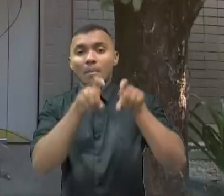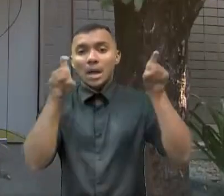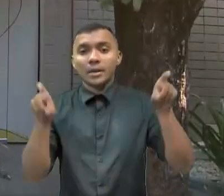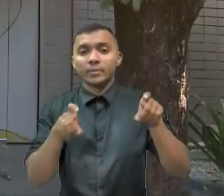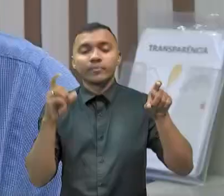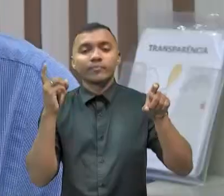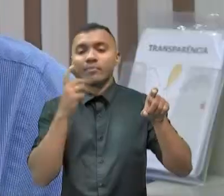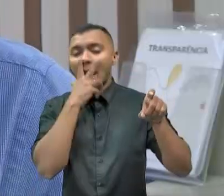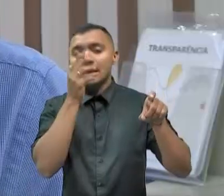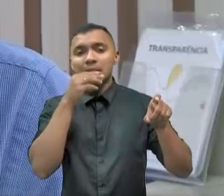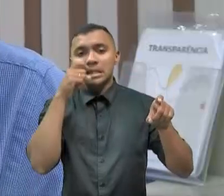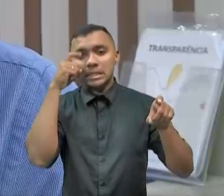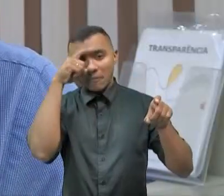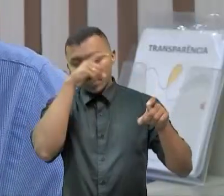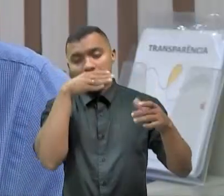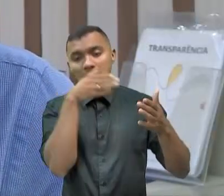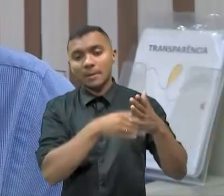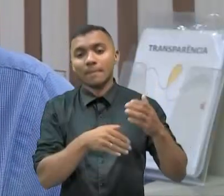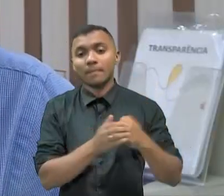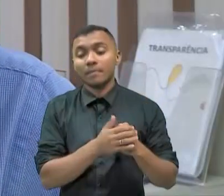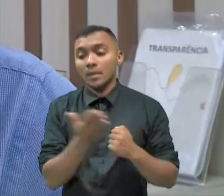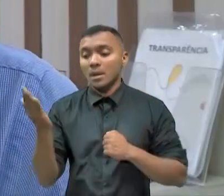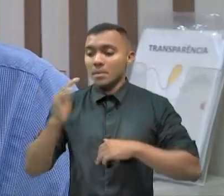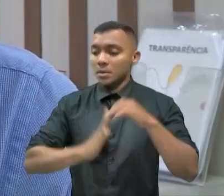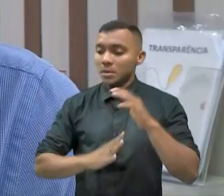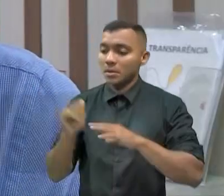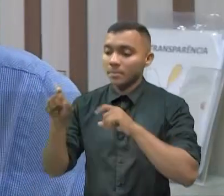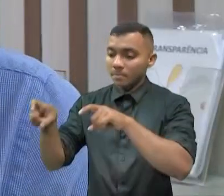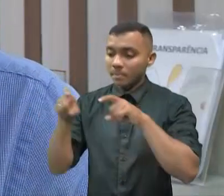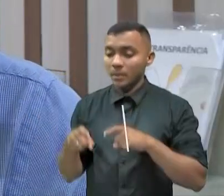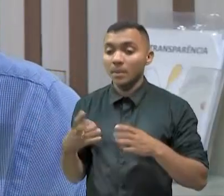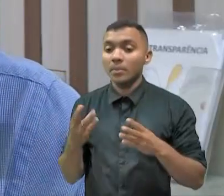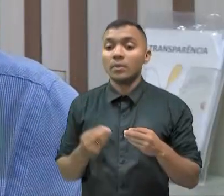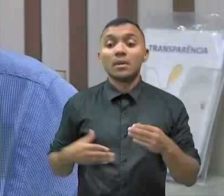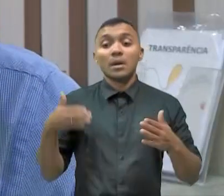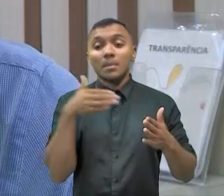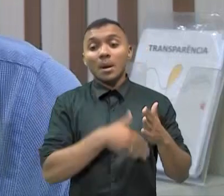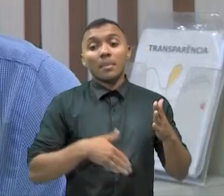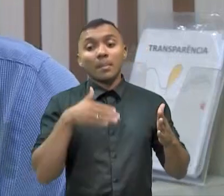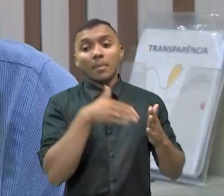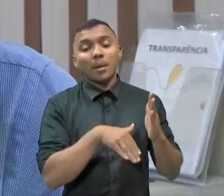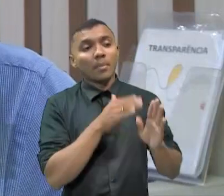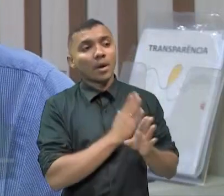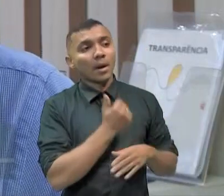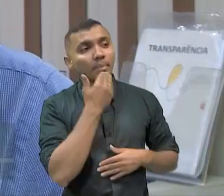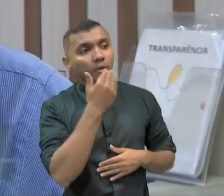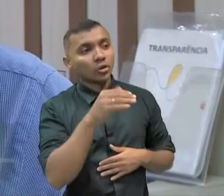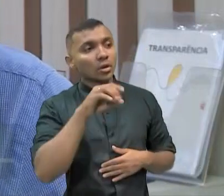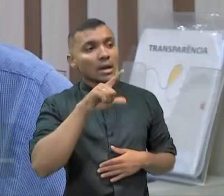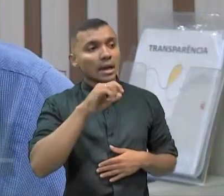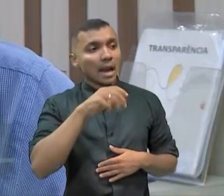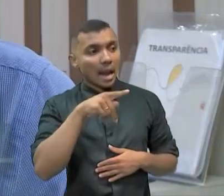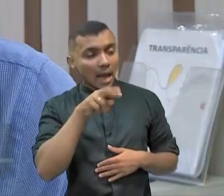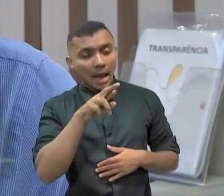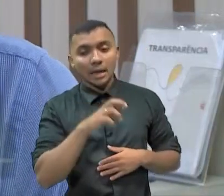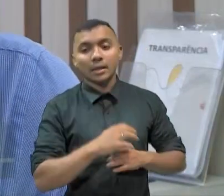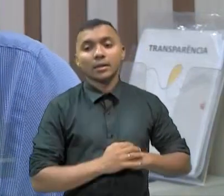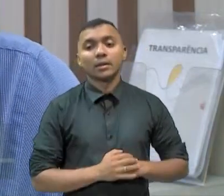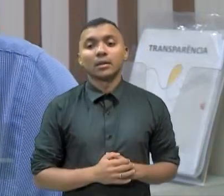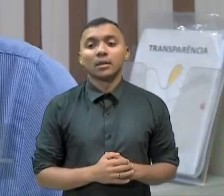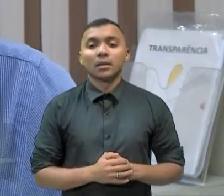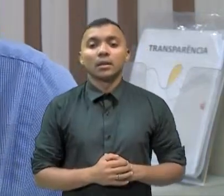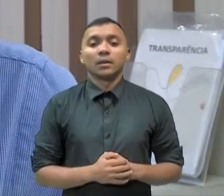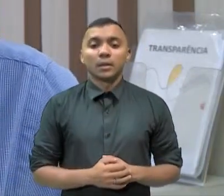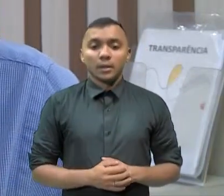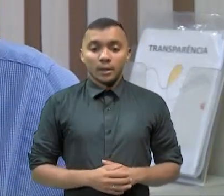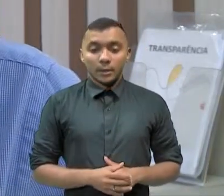licença ambiental. Esses agricultores tinham muitas dificuldades para tirar a LAC, né, que é a licença ambiental por adesão e compromisso.